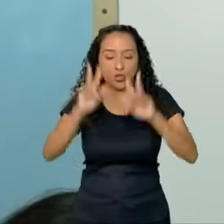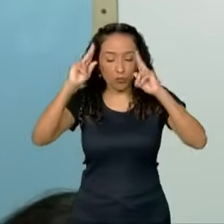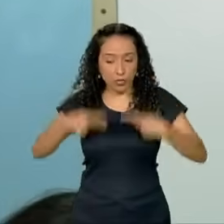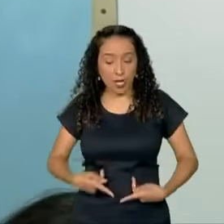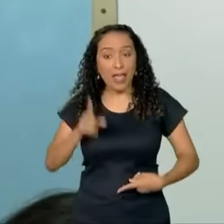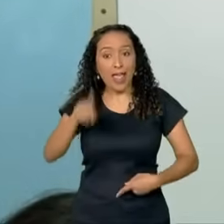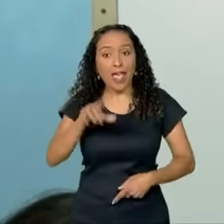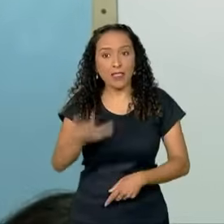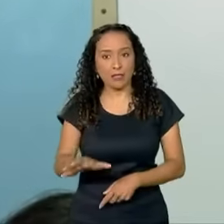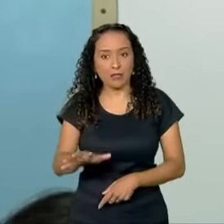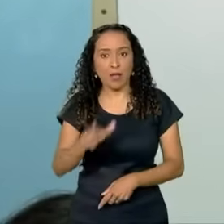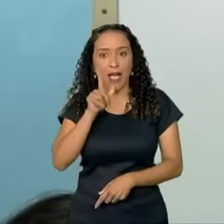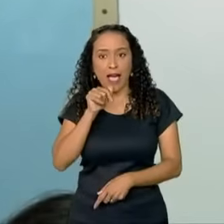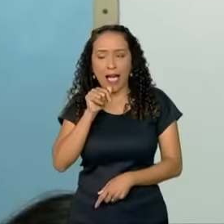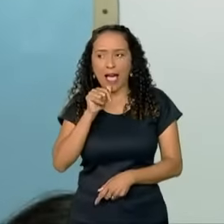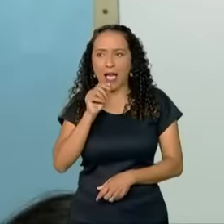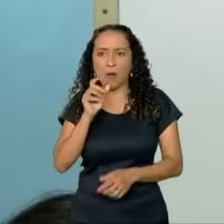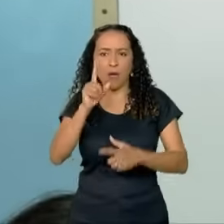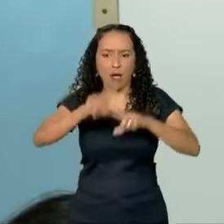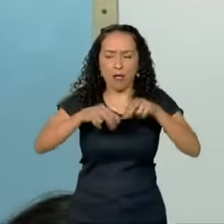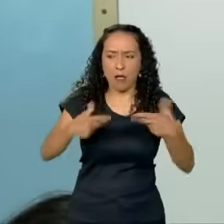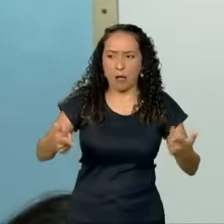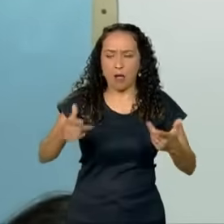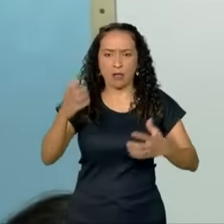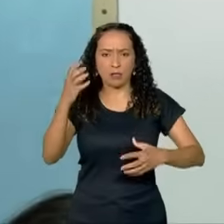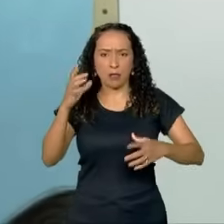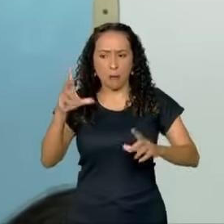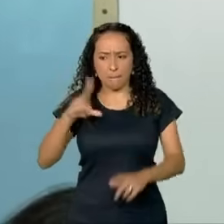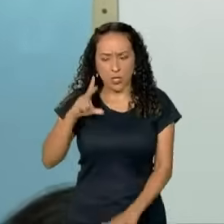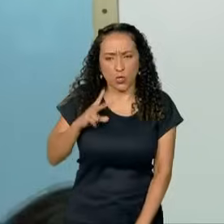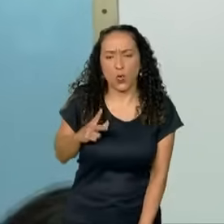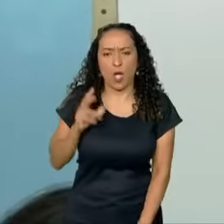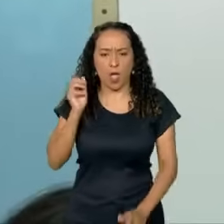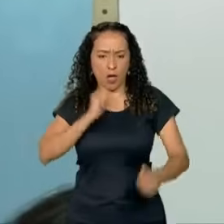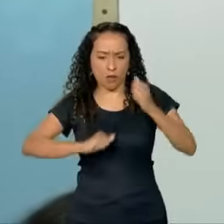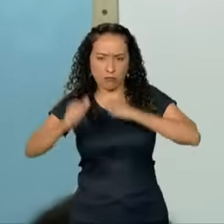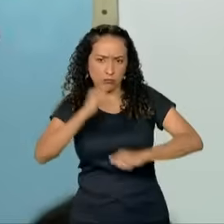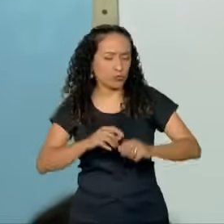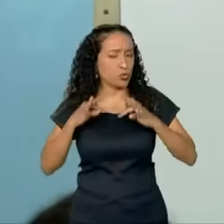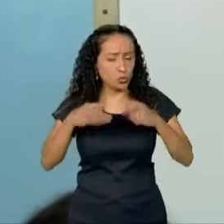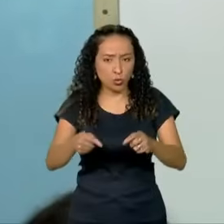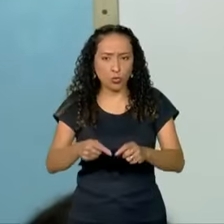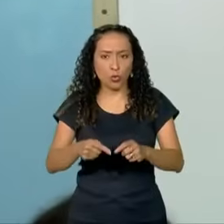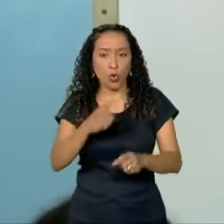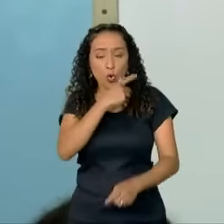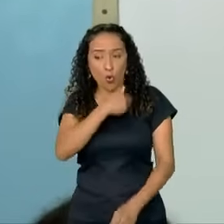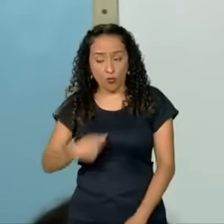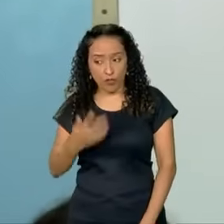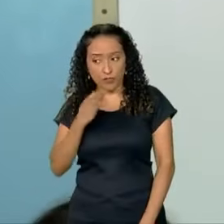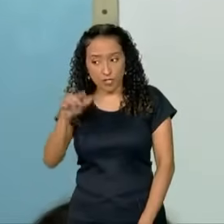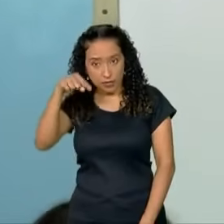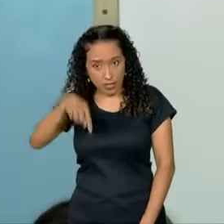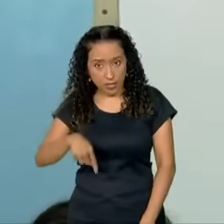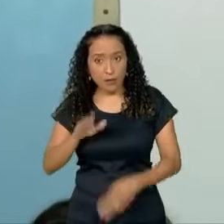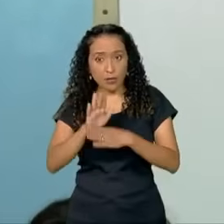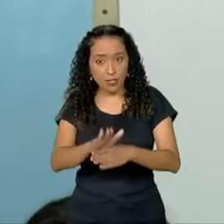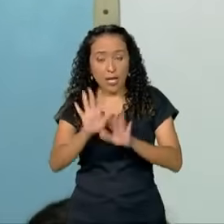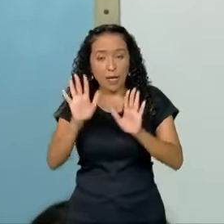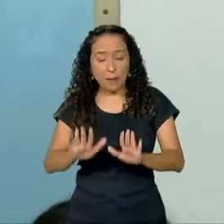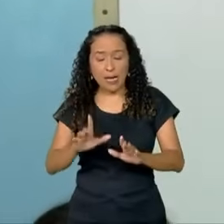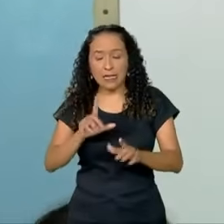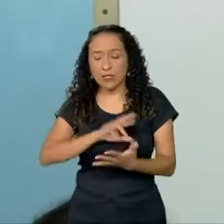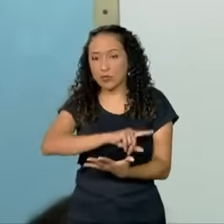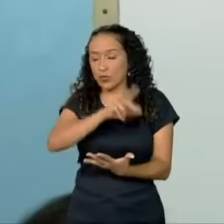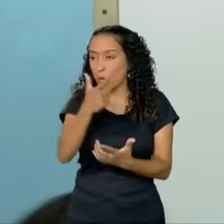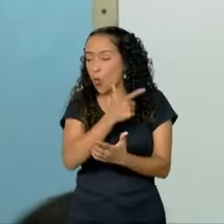de higiene pessoal, tudo que for necessário, o governo federal está aqui para ajudar. Mas aí vem todos os problemas também que se acumulam de saúde.